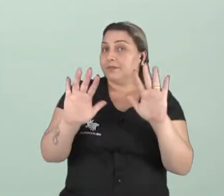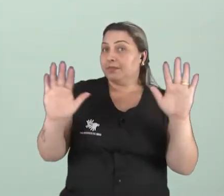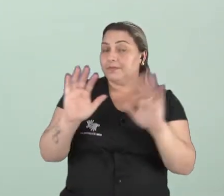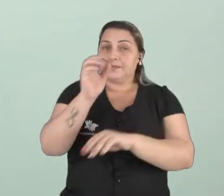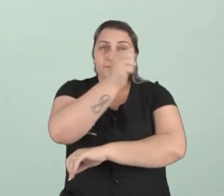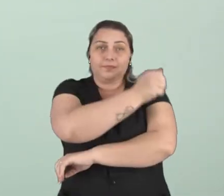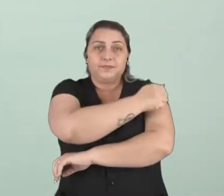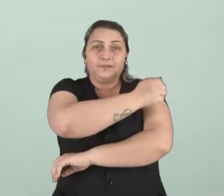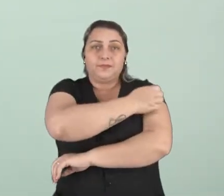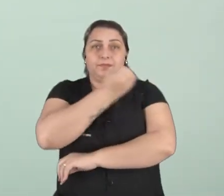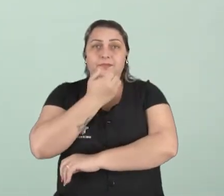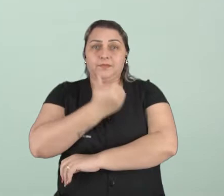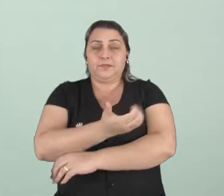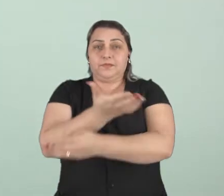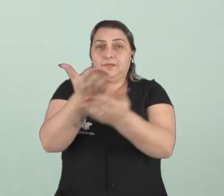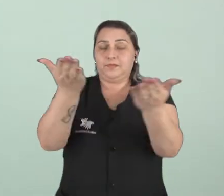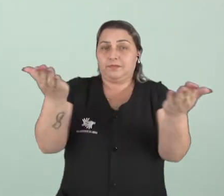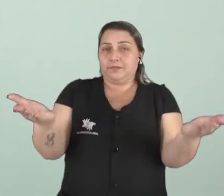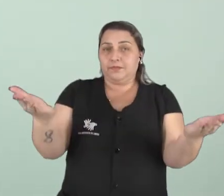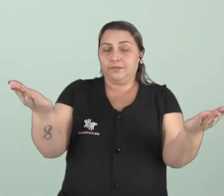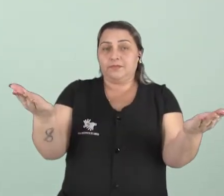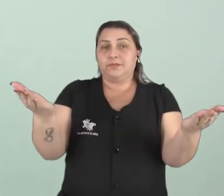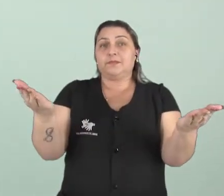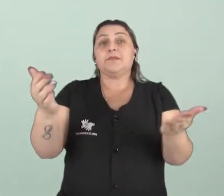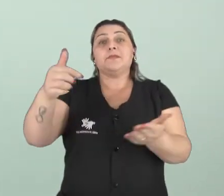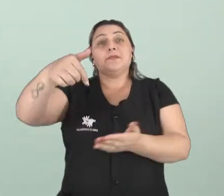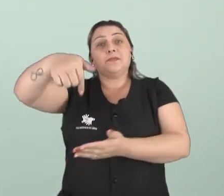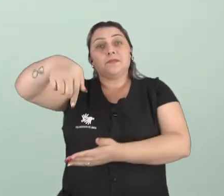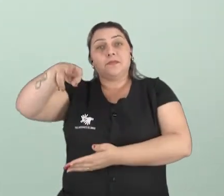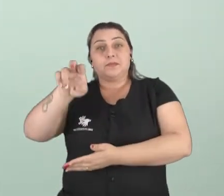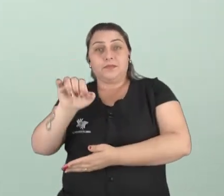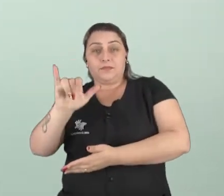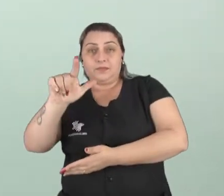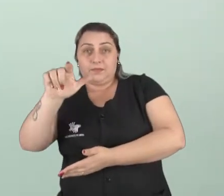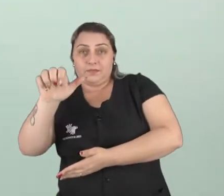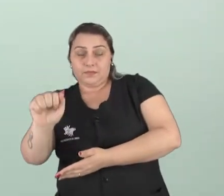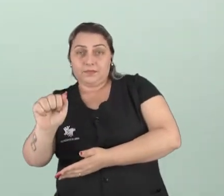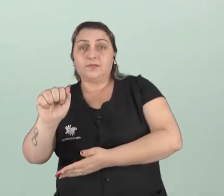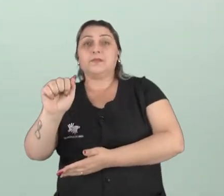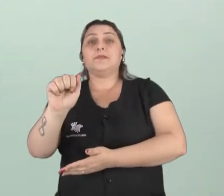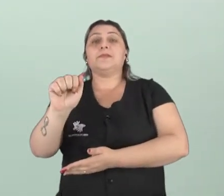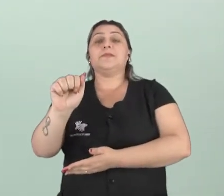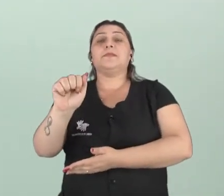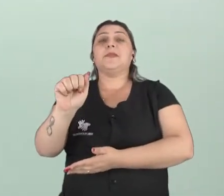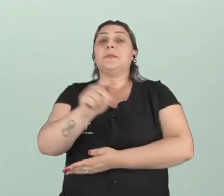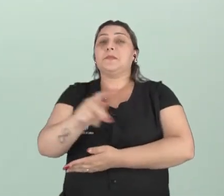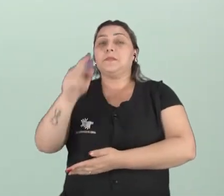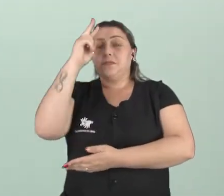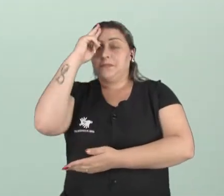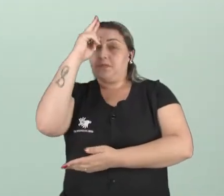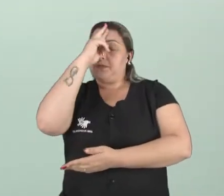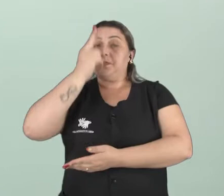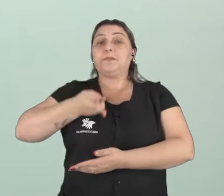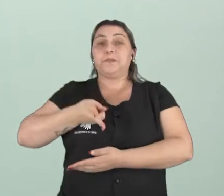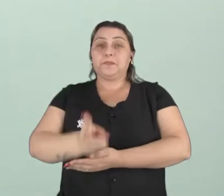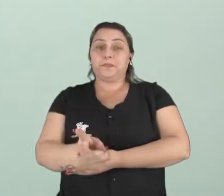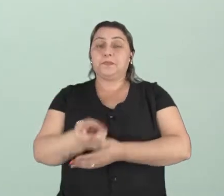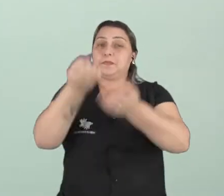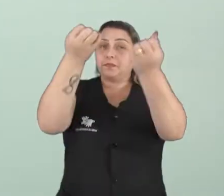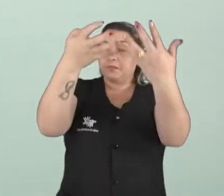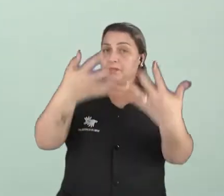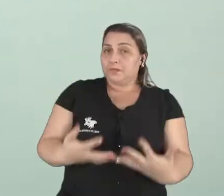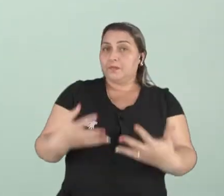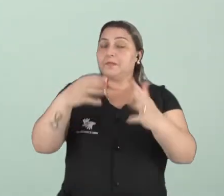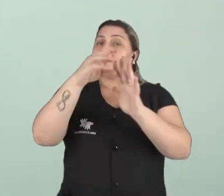Olá, alunos! Tudo bem com vocês? Eu sou Keila Batista, professora de História, e vamos continuar aí discutindo